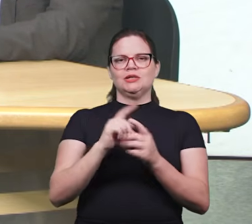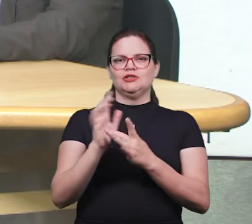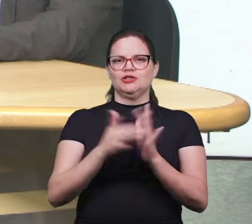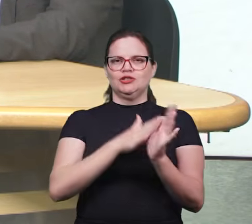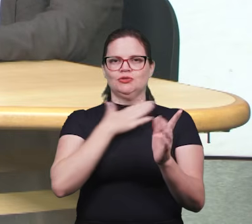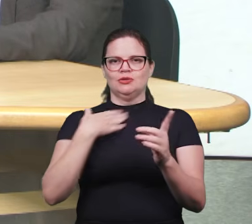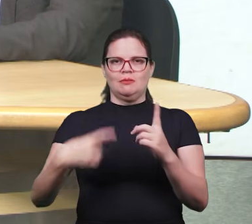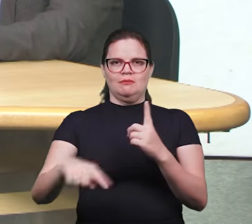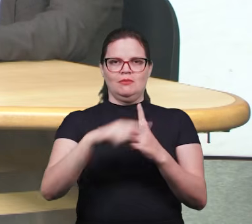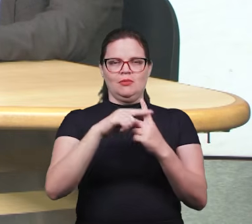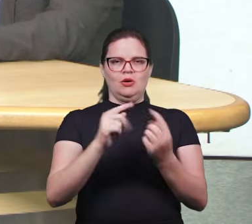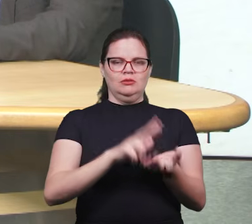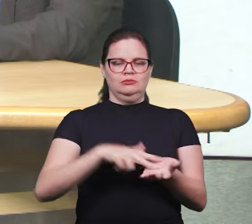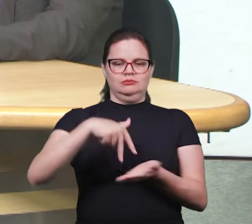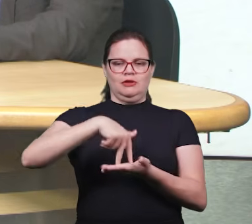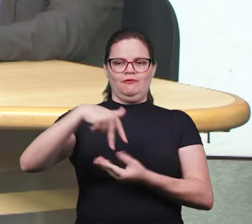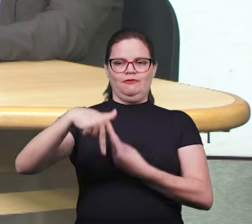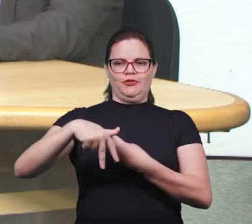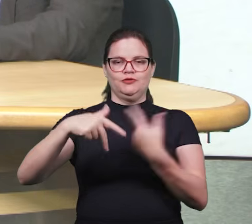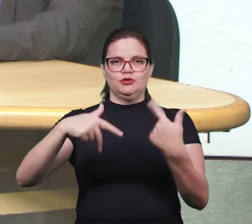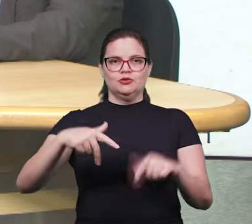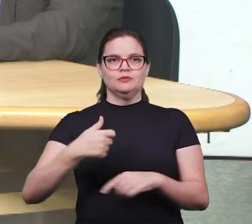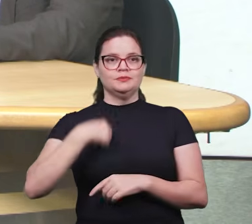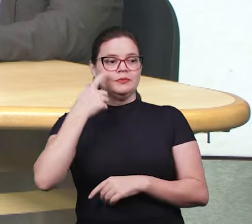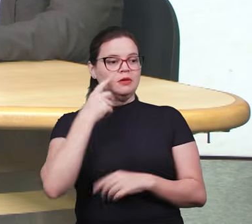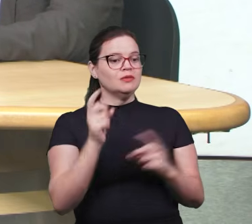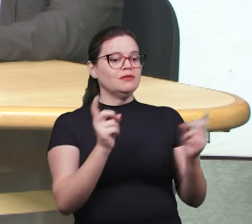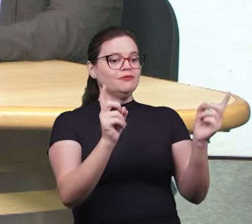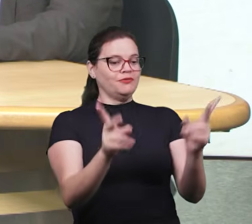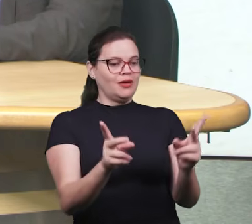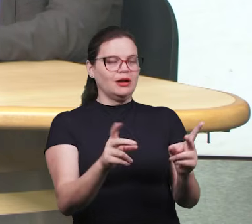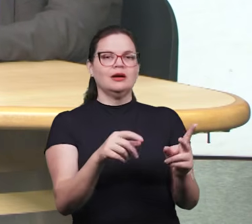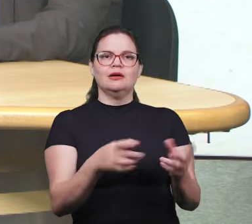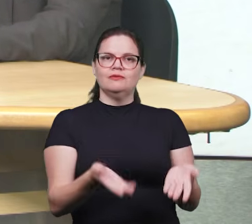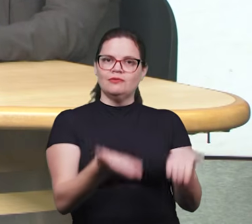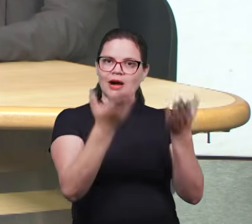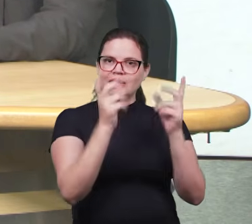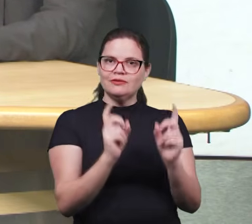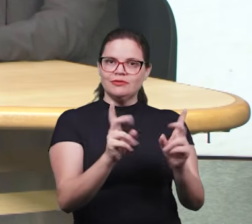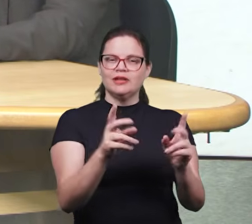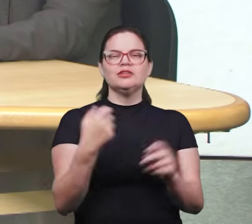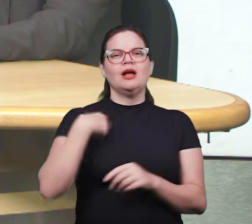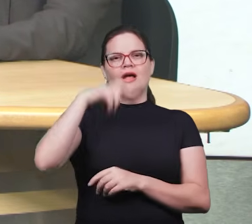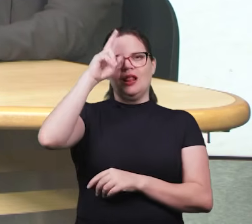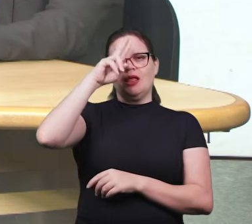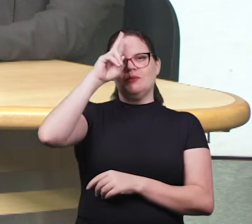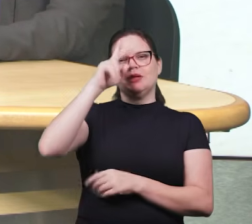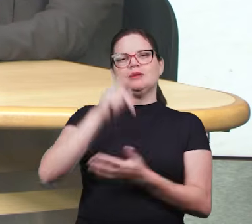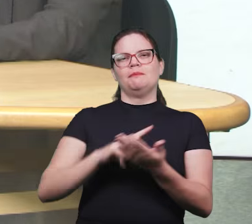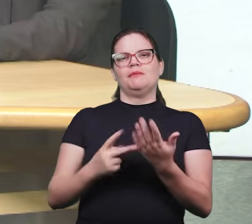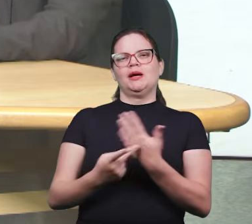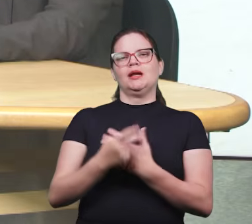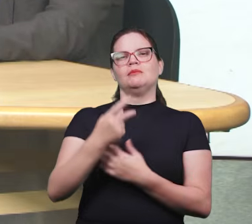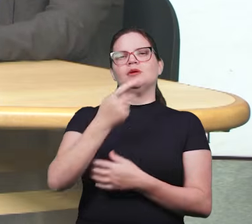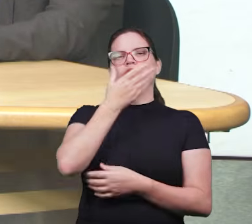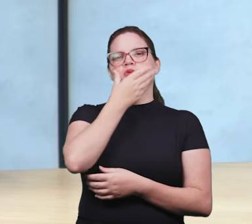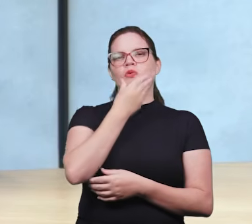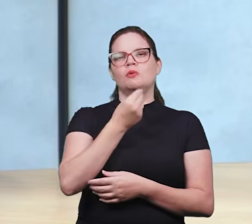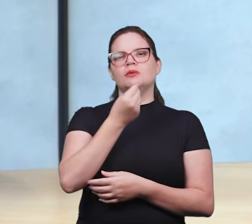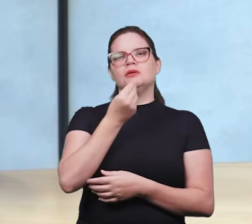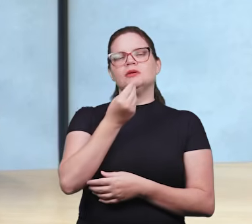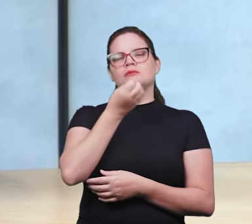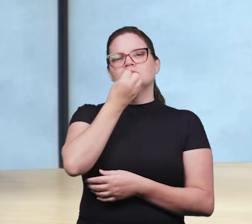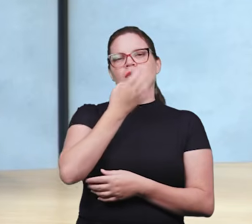cruz do Calvário. Eu me lembro que você vai e vende o azeite e paga a tua dívida. Na parábola do bom samaritano,